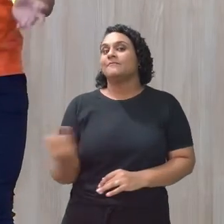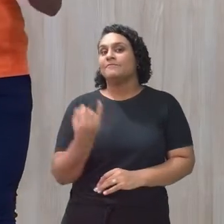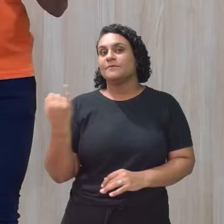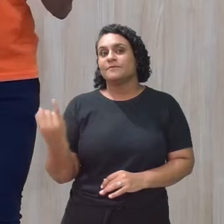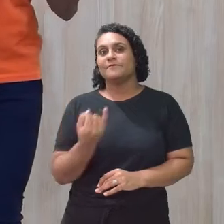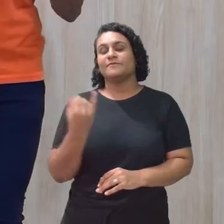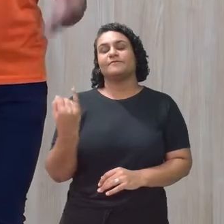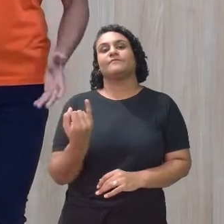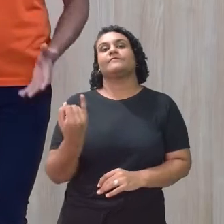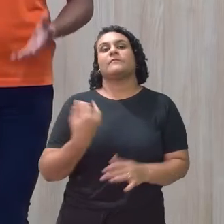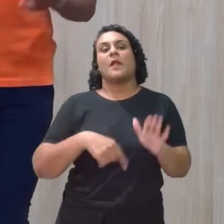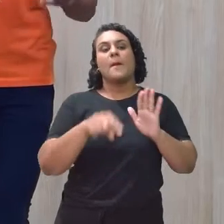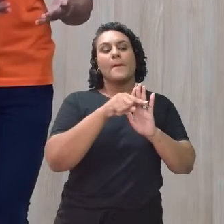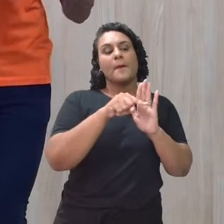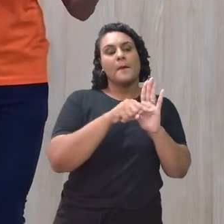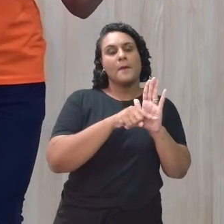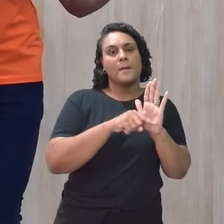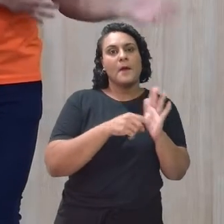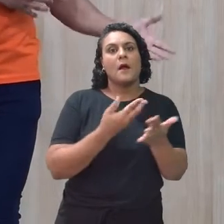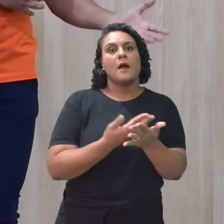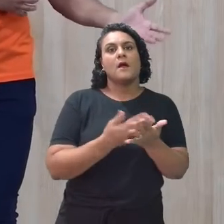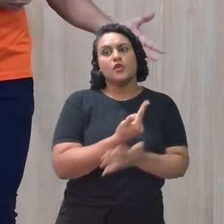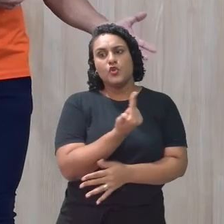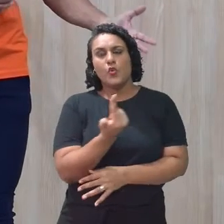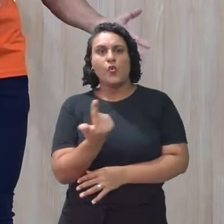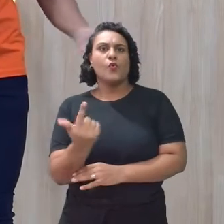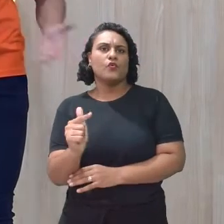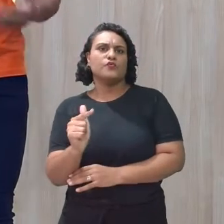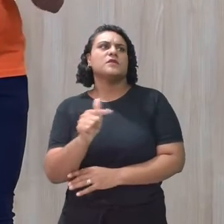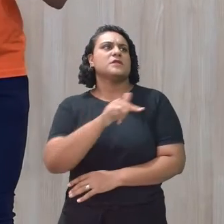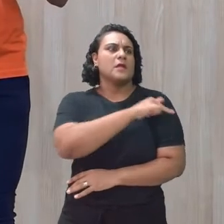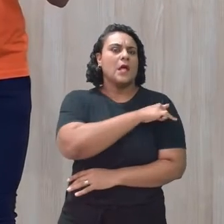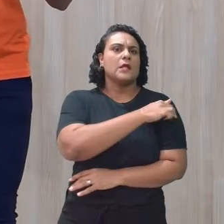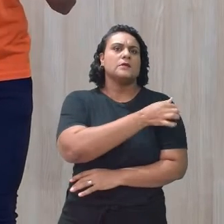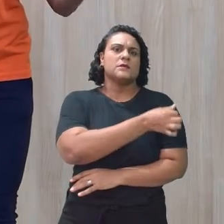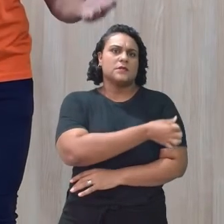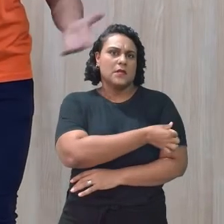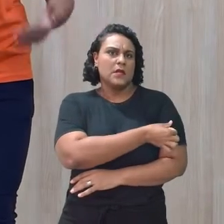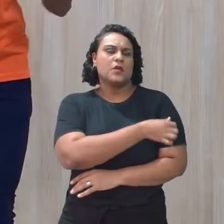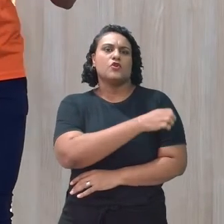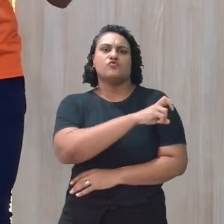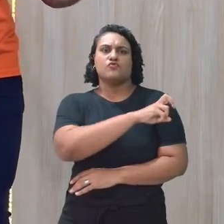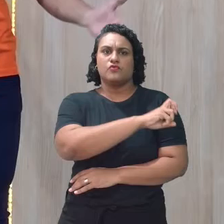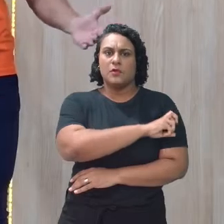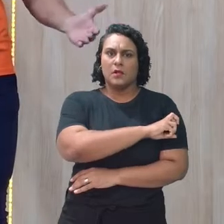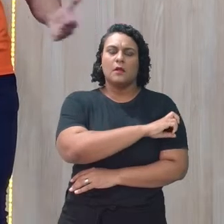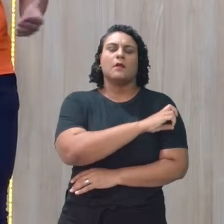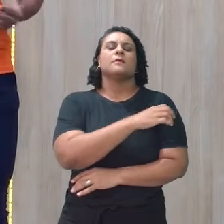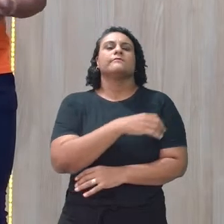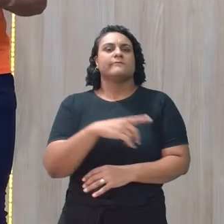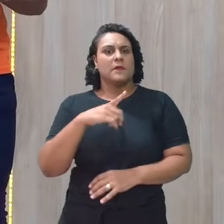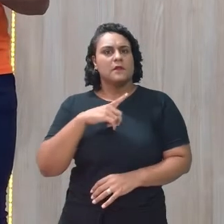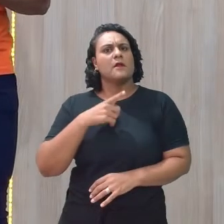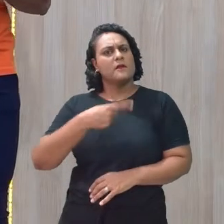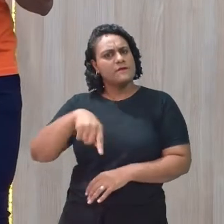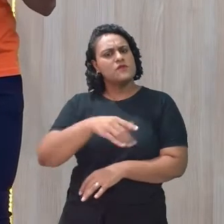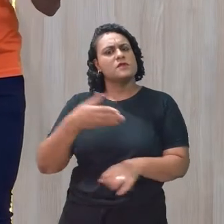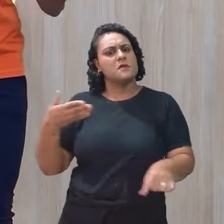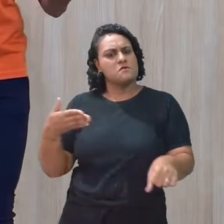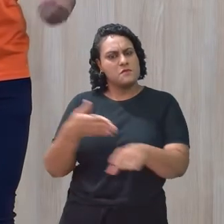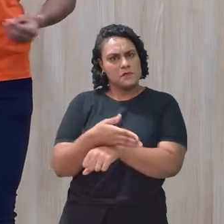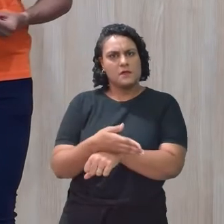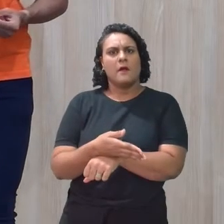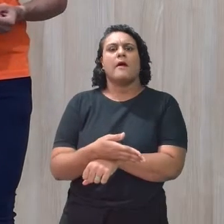importante as playlists das outras séries, certo? Tem lá do 7º ano, do 6º ano, que você